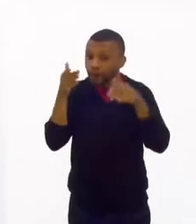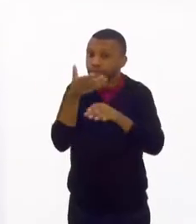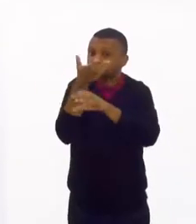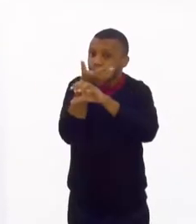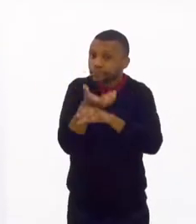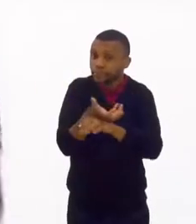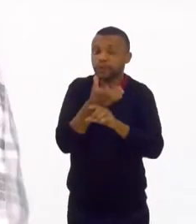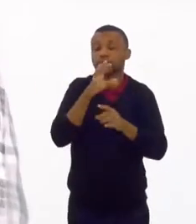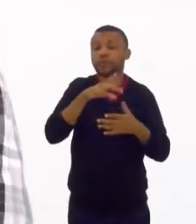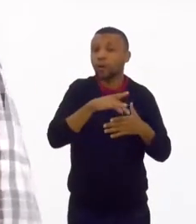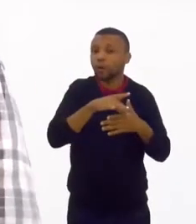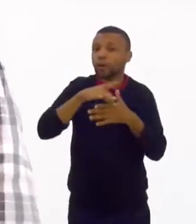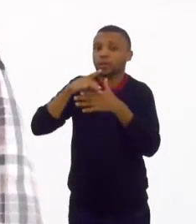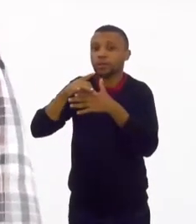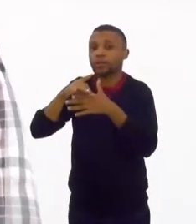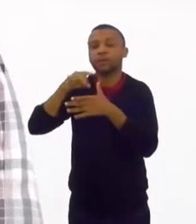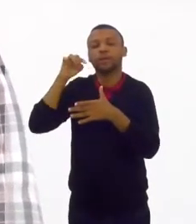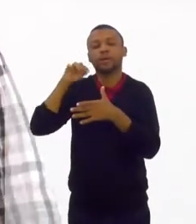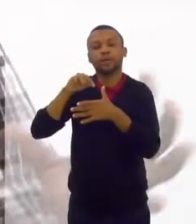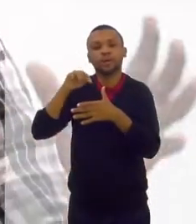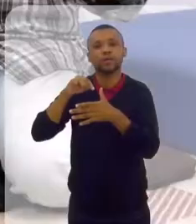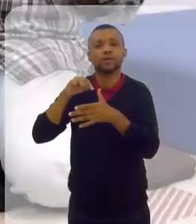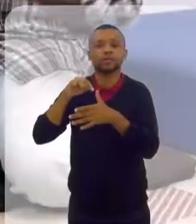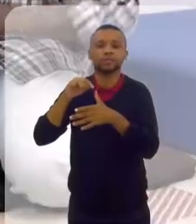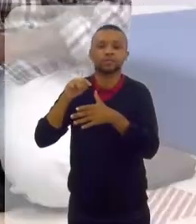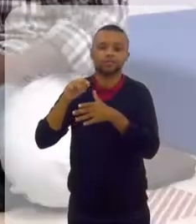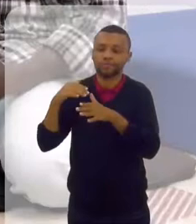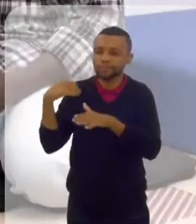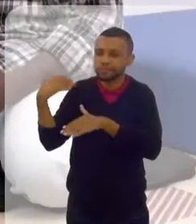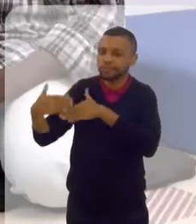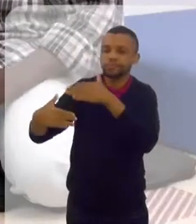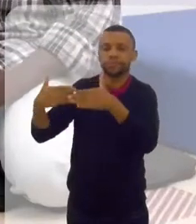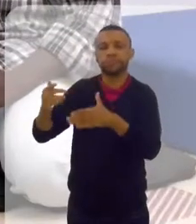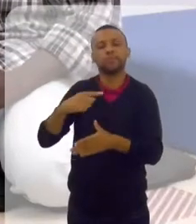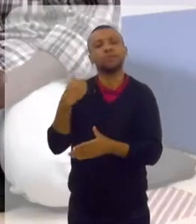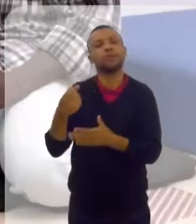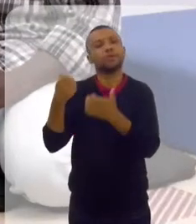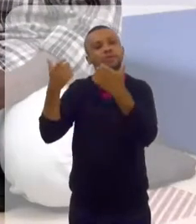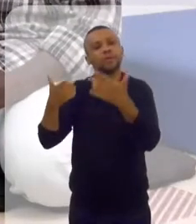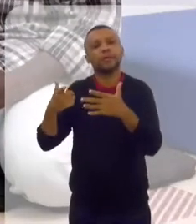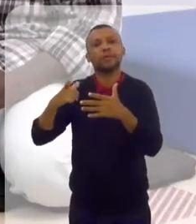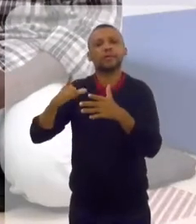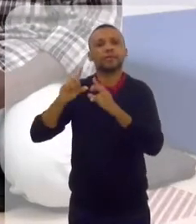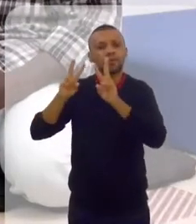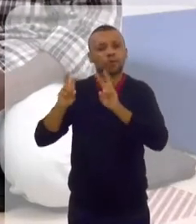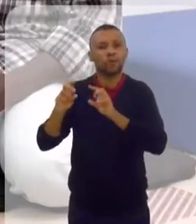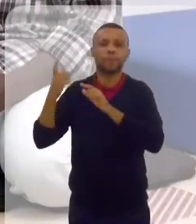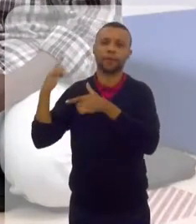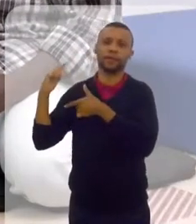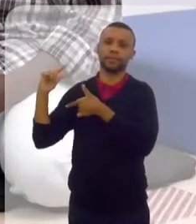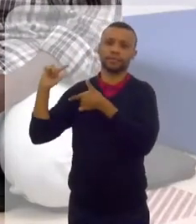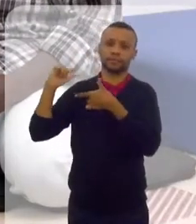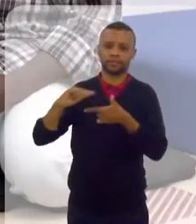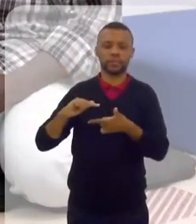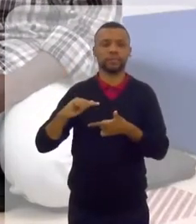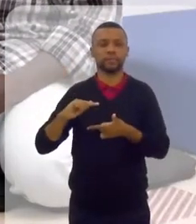vai num outro sheikh, que é famoso, para estudar outra matéria, e por aí vai. Porque a gente fala que, as tradições,